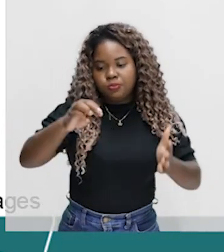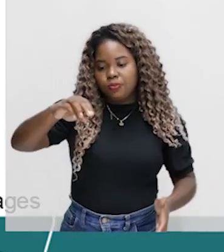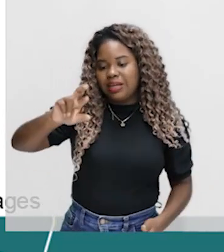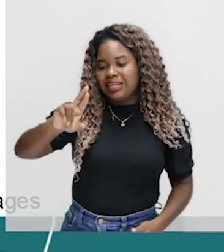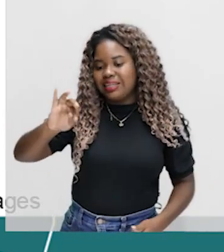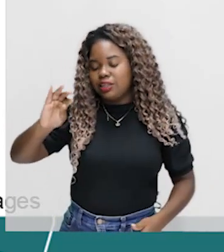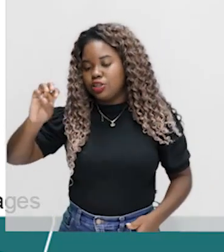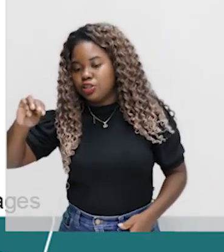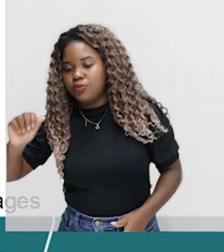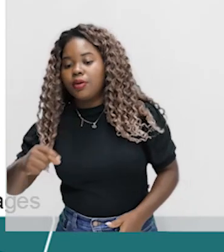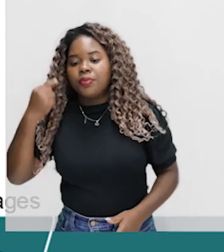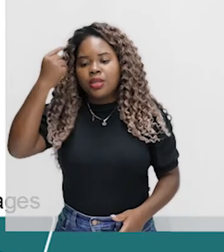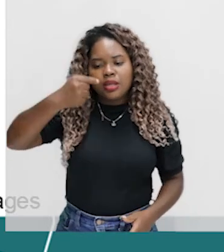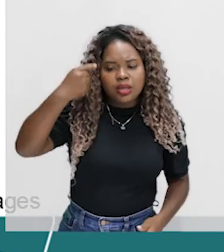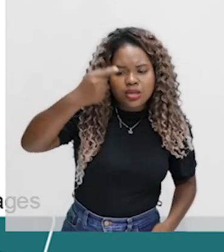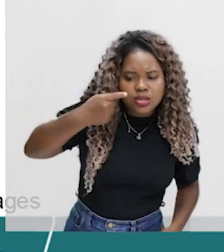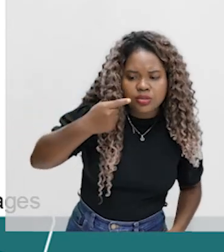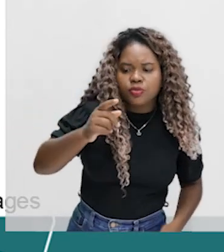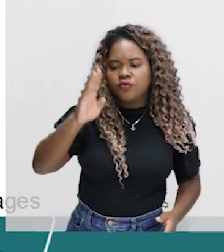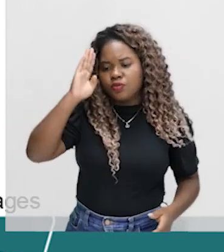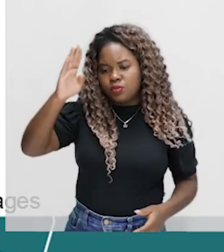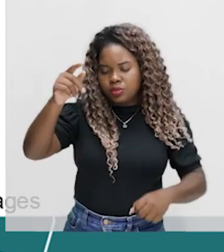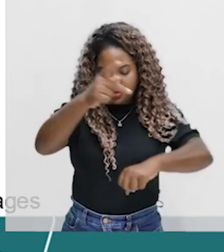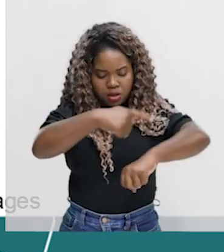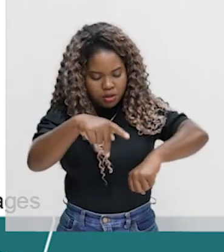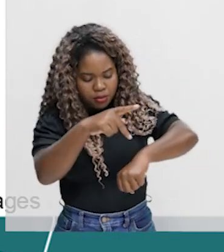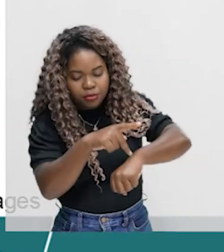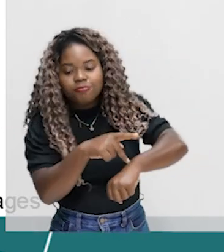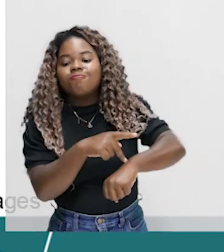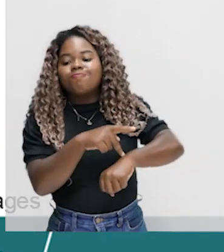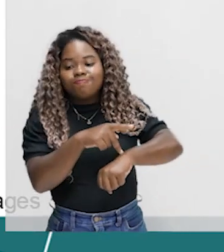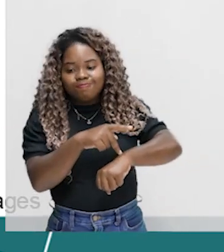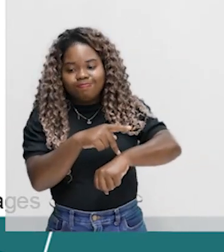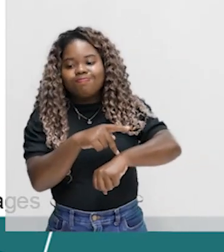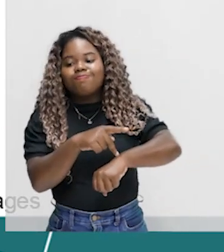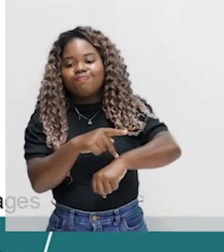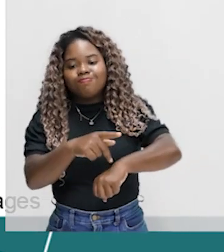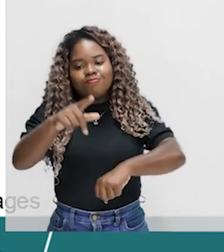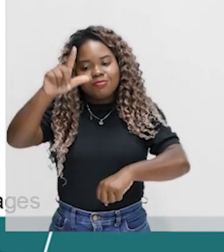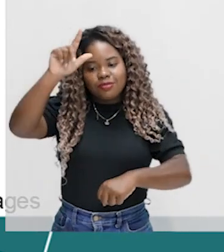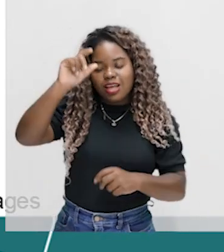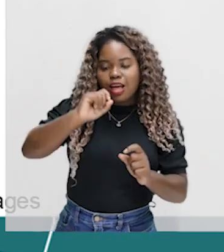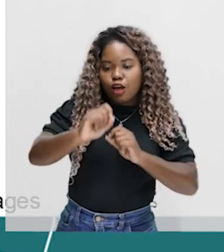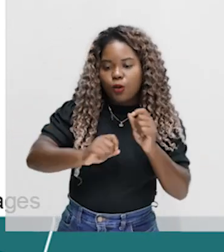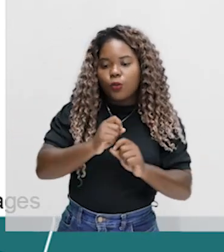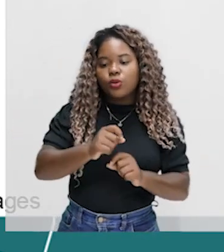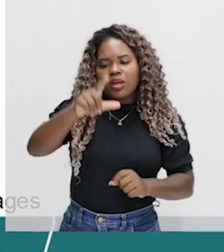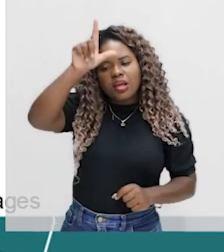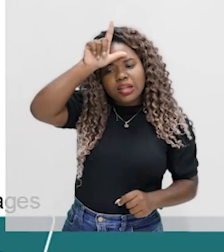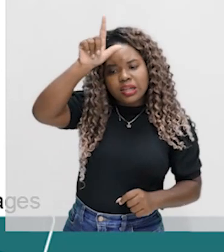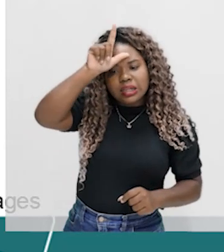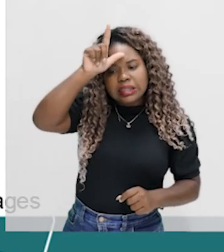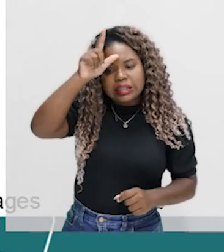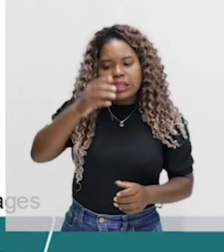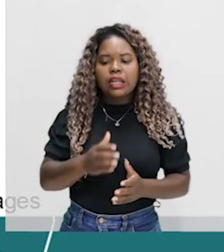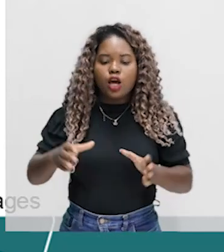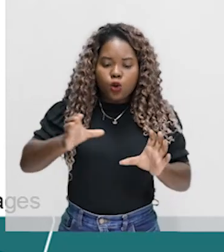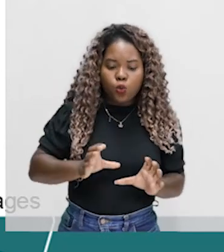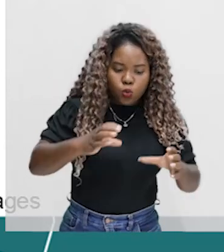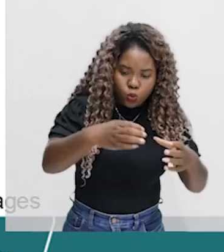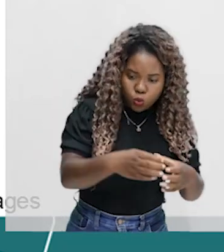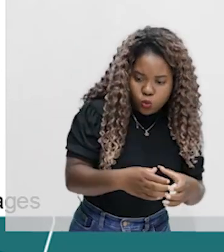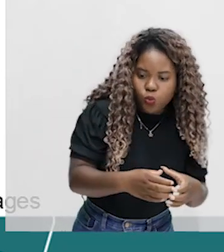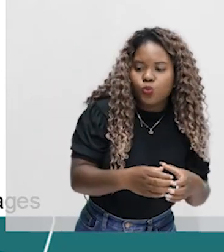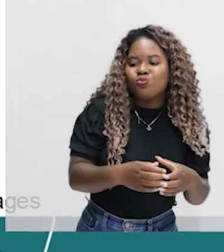a Espanha foi um dos principais países a liderar expedições para colonizar nações na América